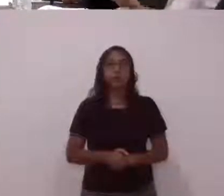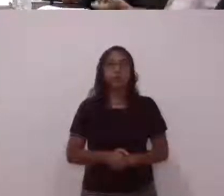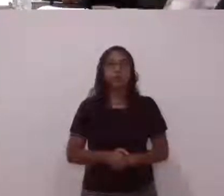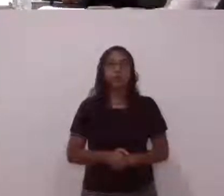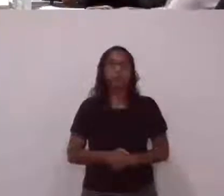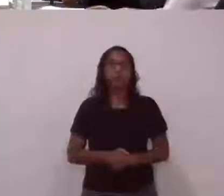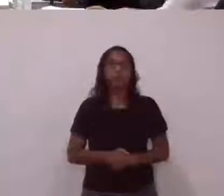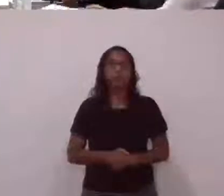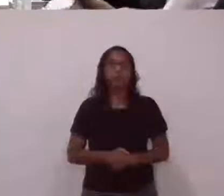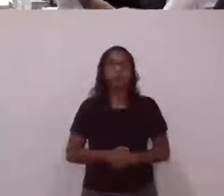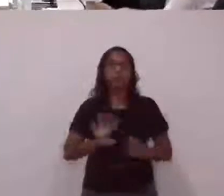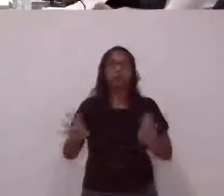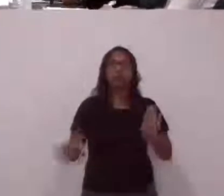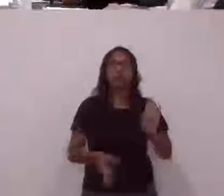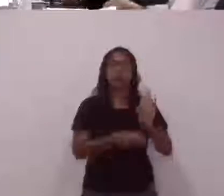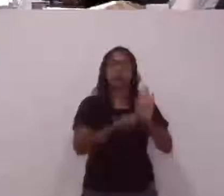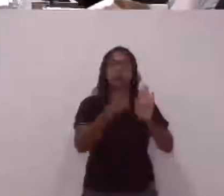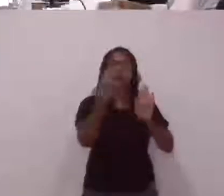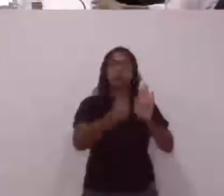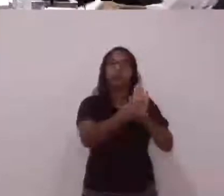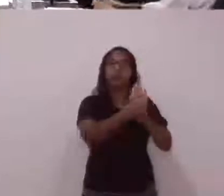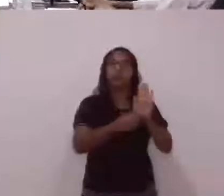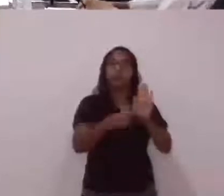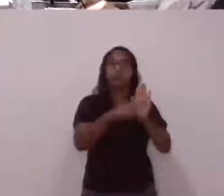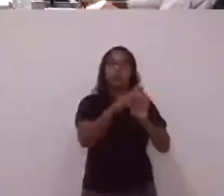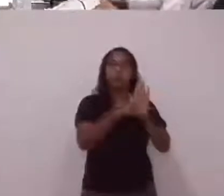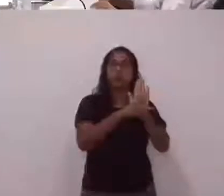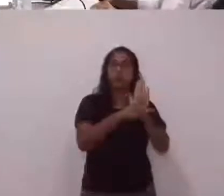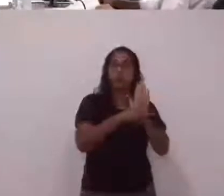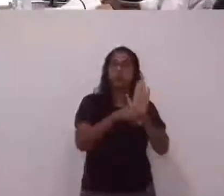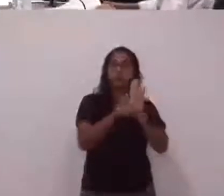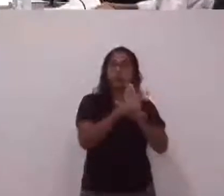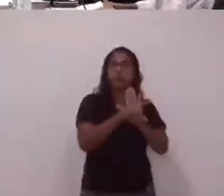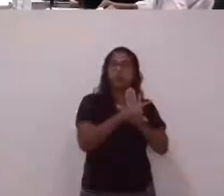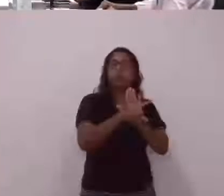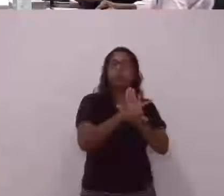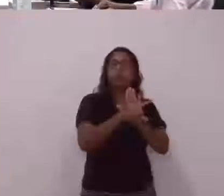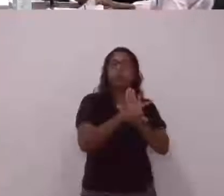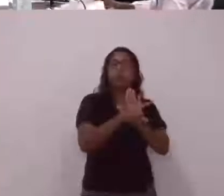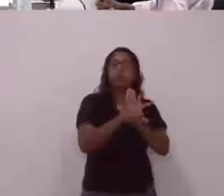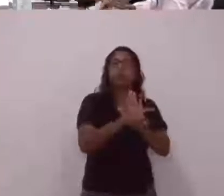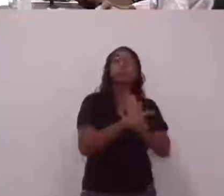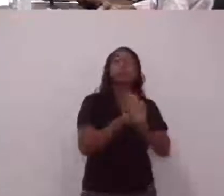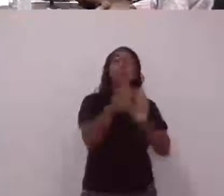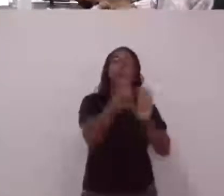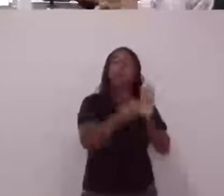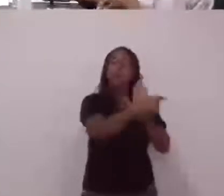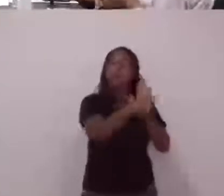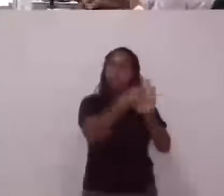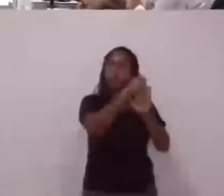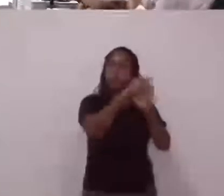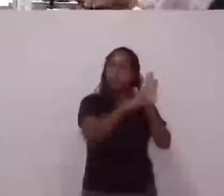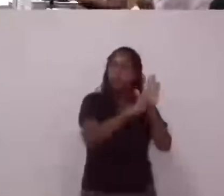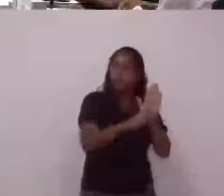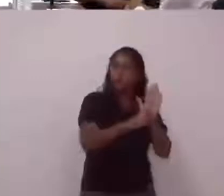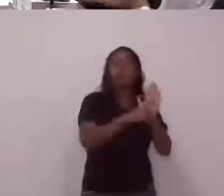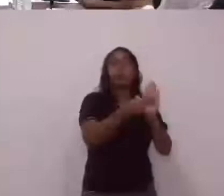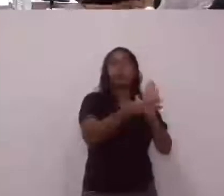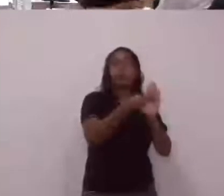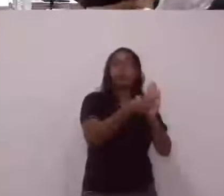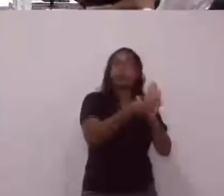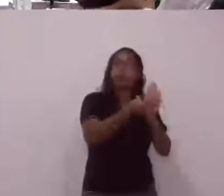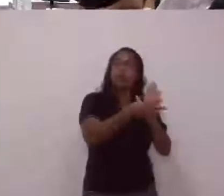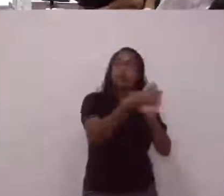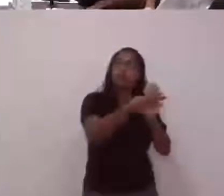Emenda supressiva nº 1 ao projeto de lei nº 51, 2019, artigo único. Suprimam-se os artigos 2º, 3º e 4º do